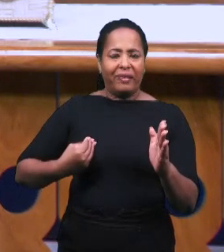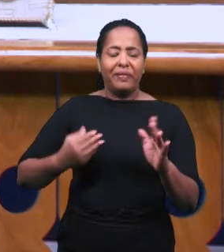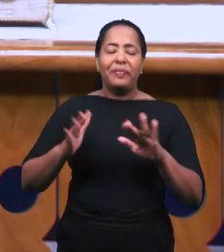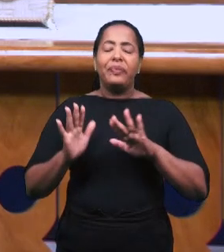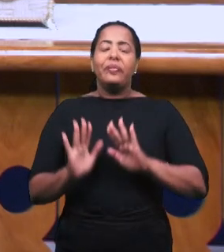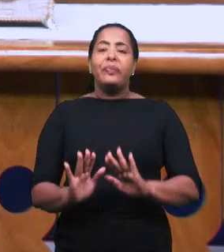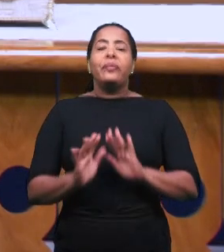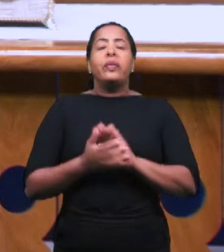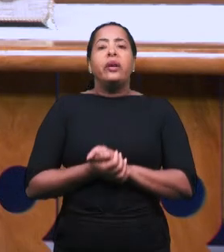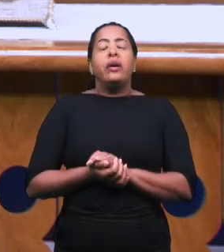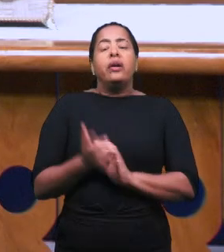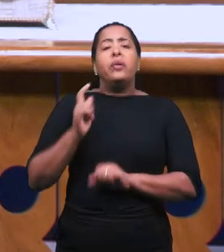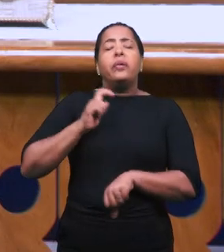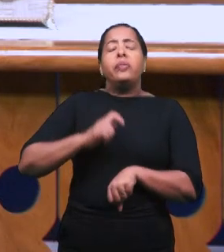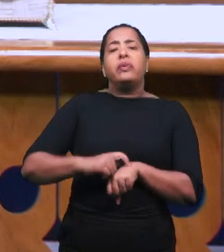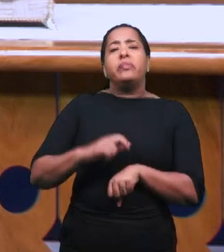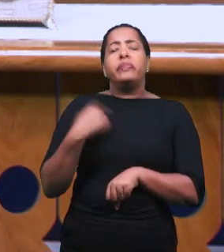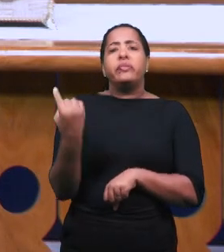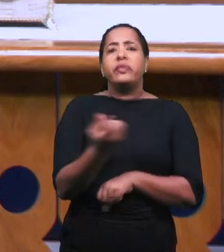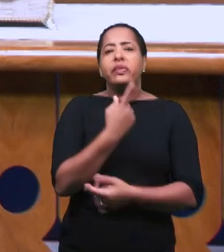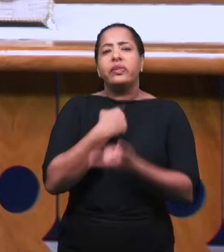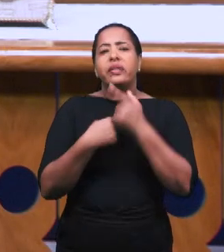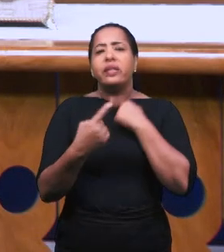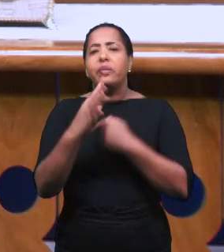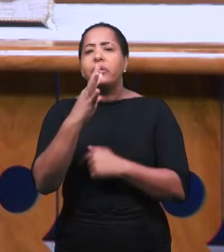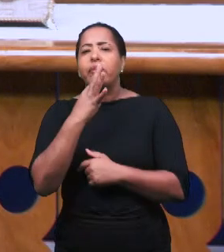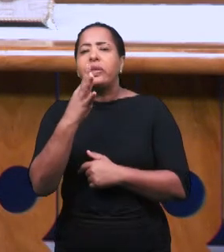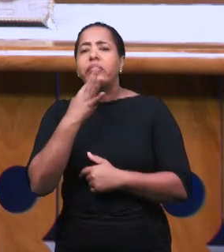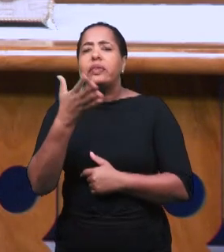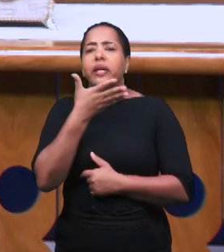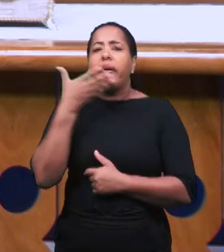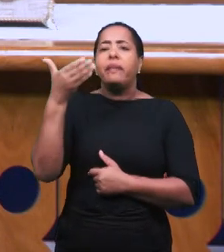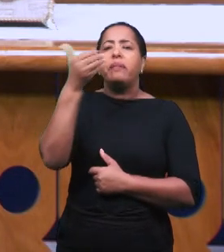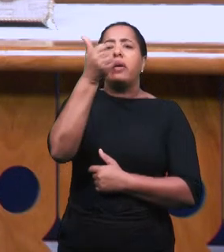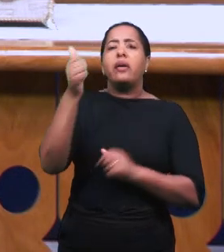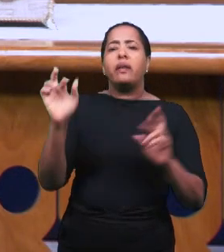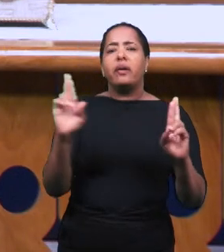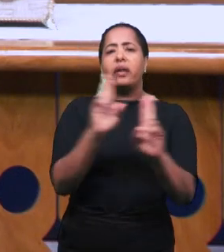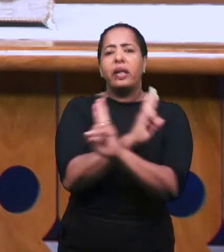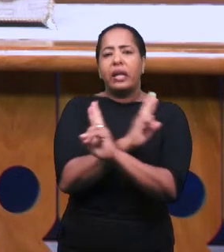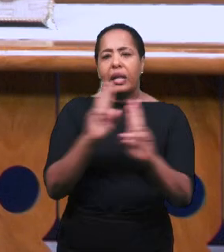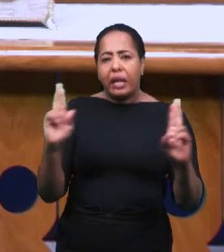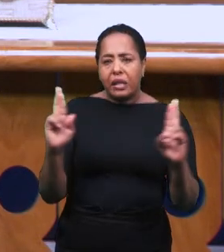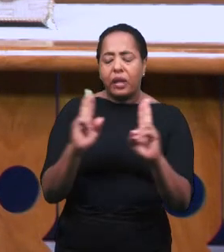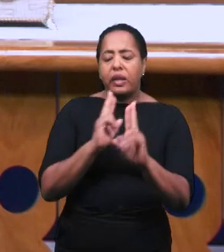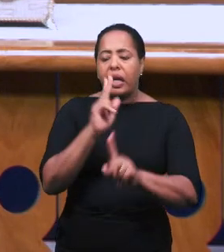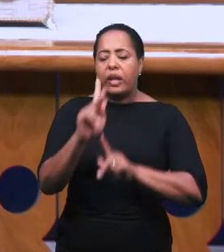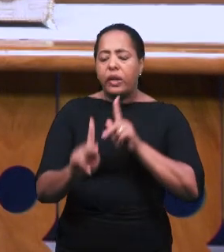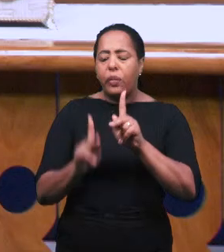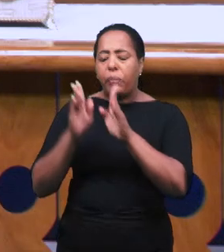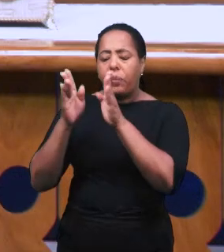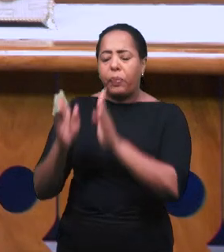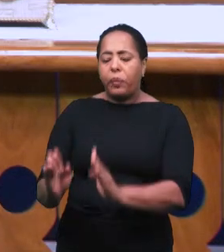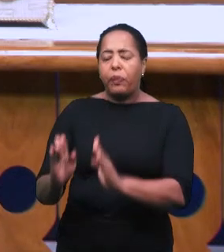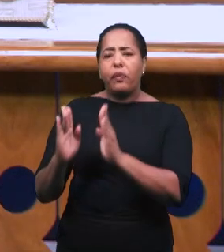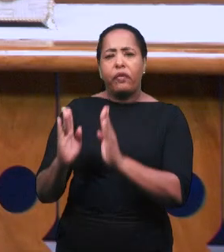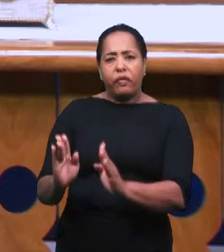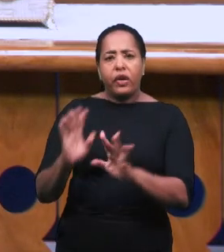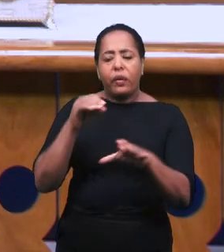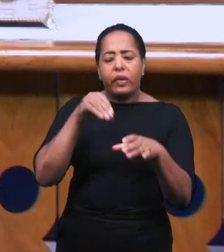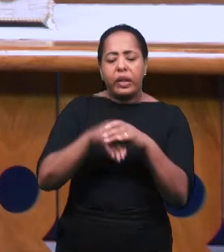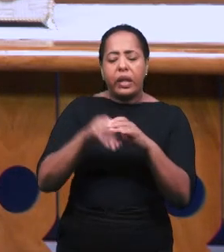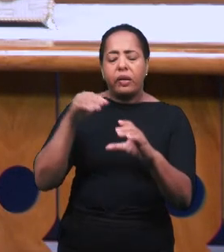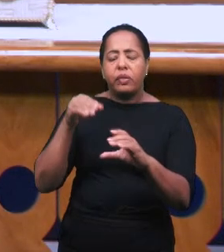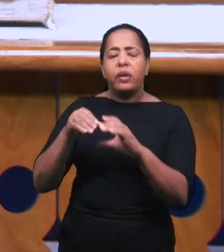quando nós queremos saber alguma coisa a mais a respeito da igreja, no livro que é profecia, observe,